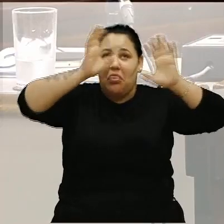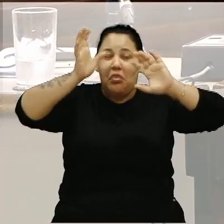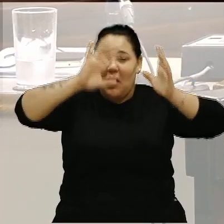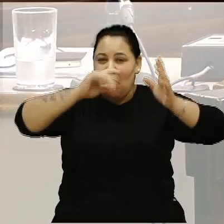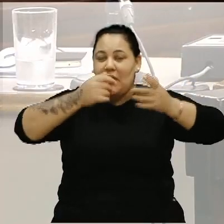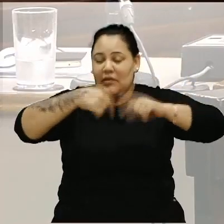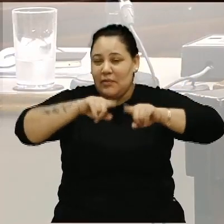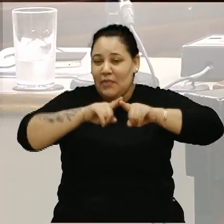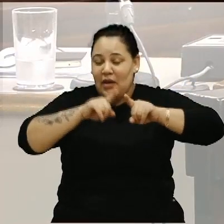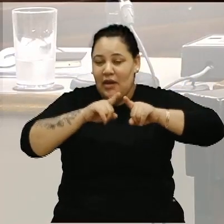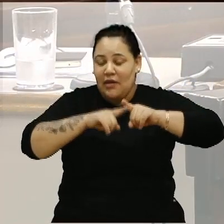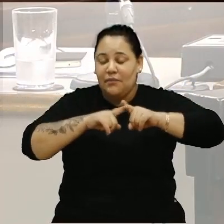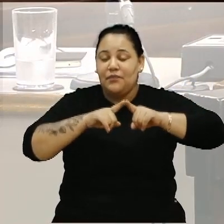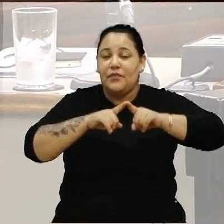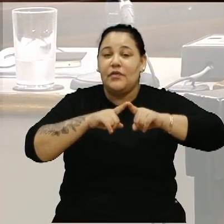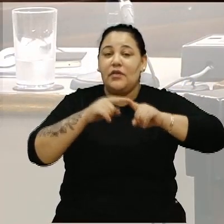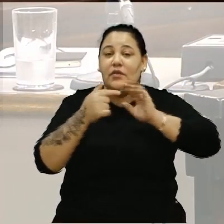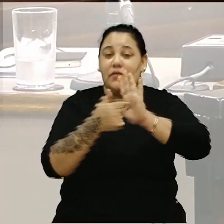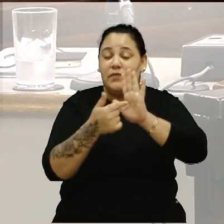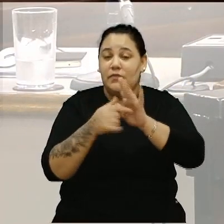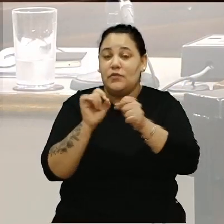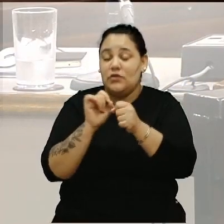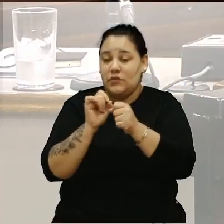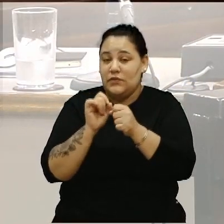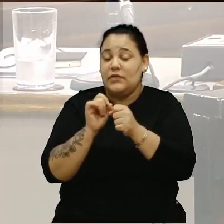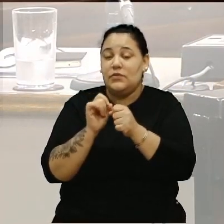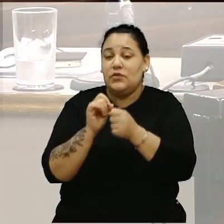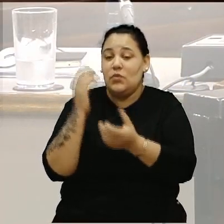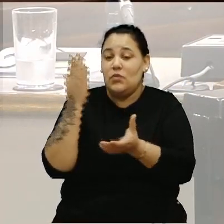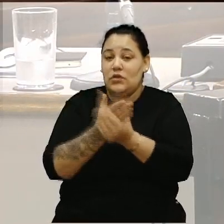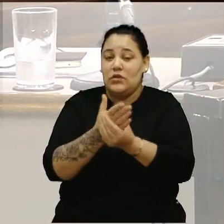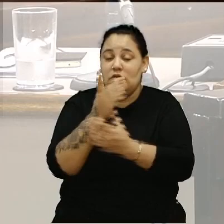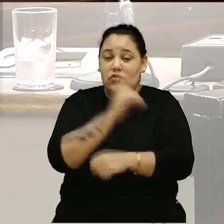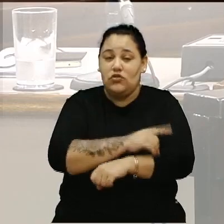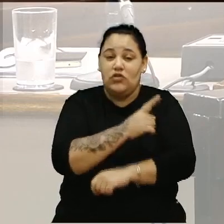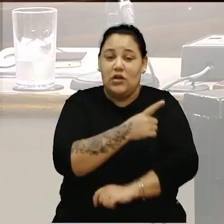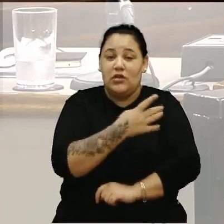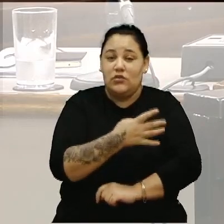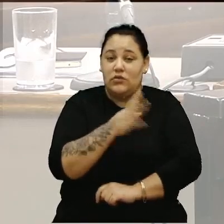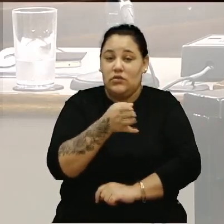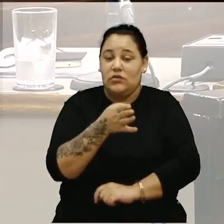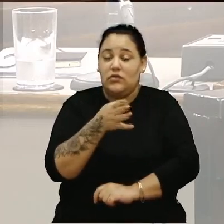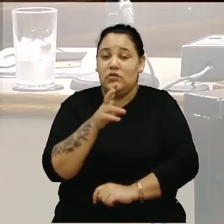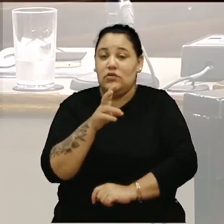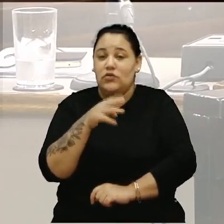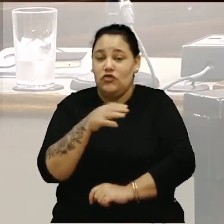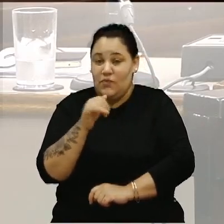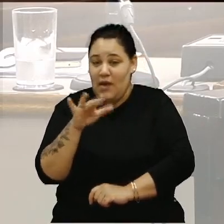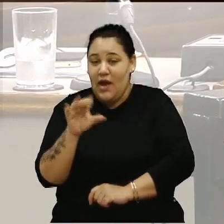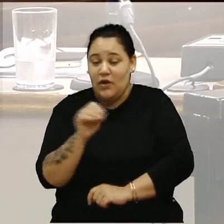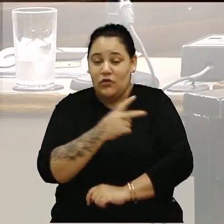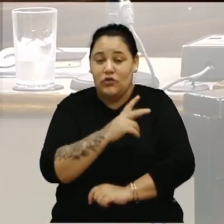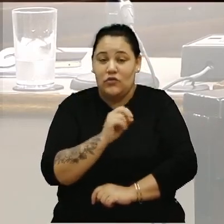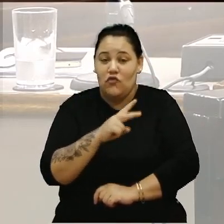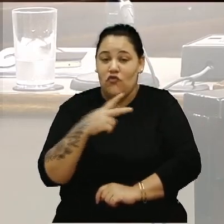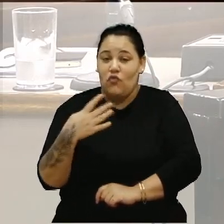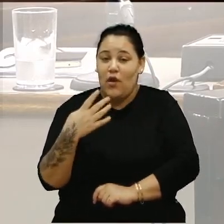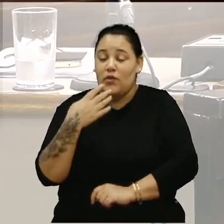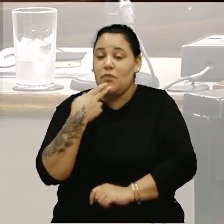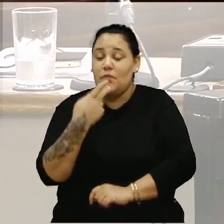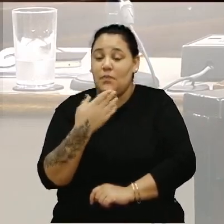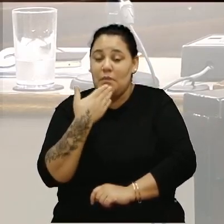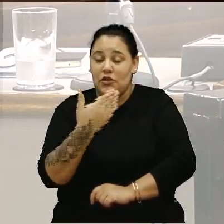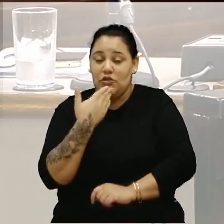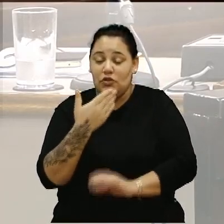provocou movimentação ao processo no dia 14 de 5 de 2024, requerendo que a União se manifeste a respeito da